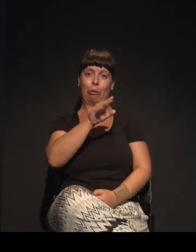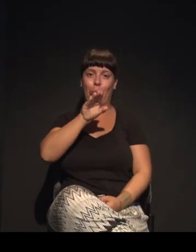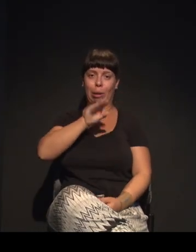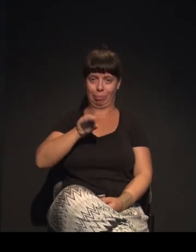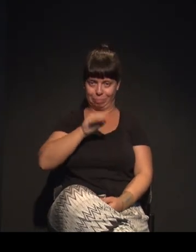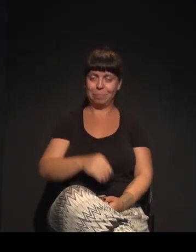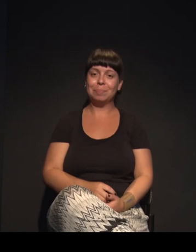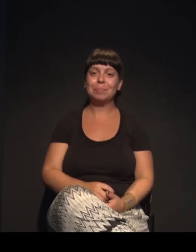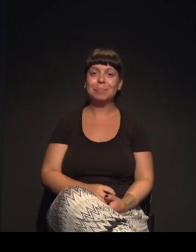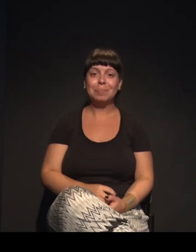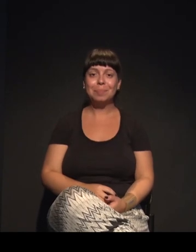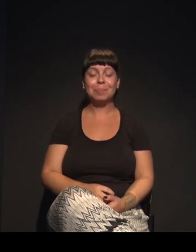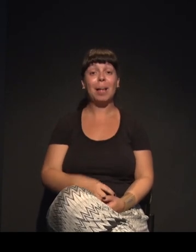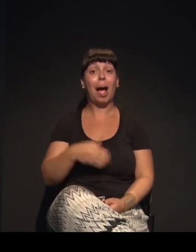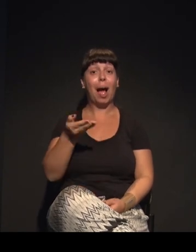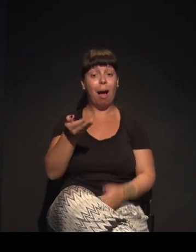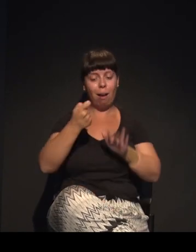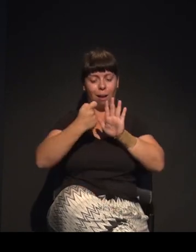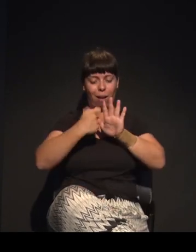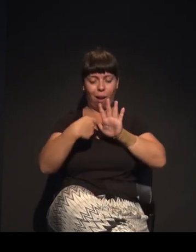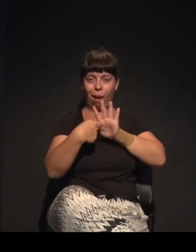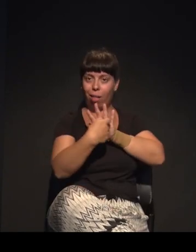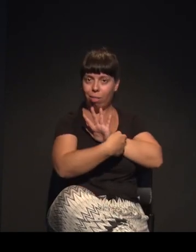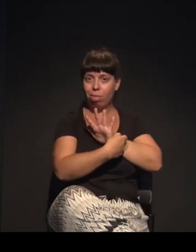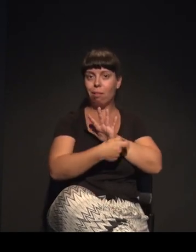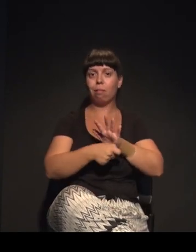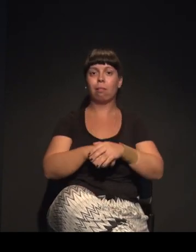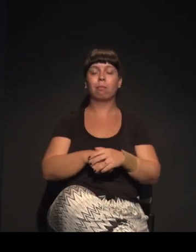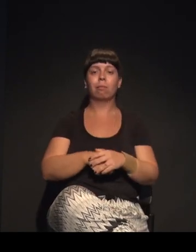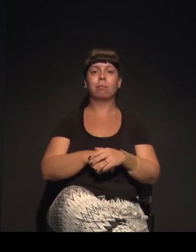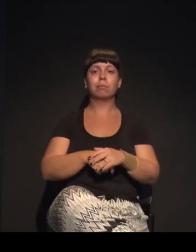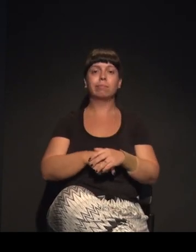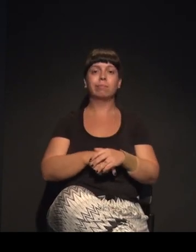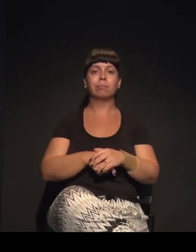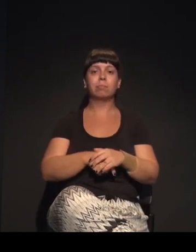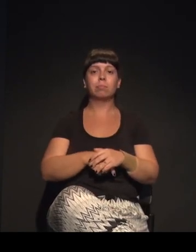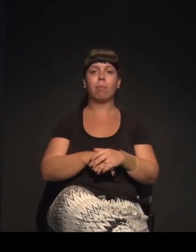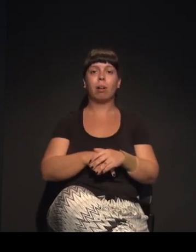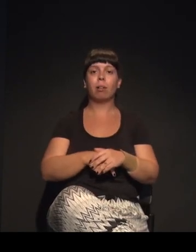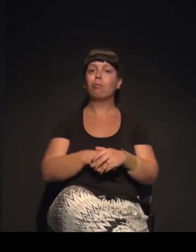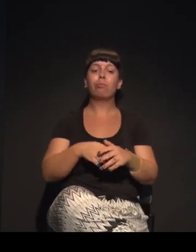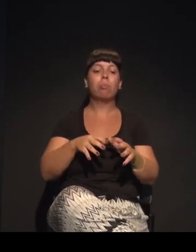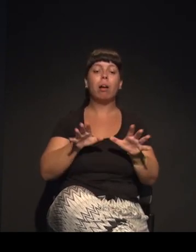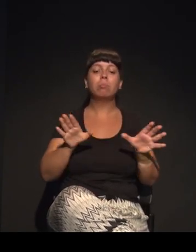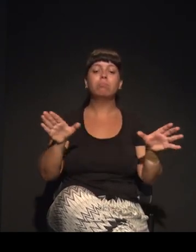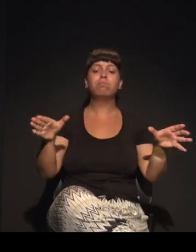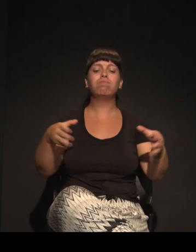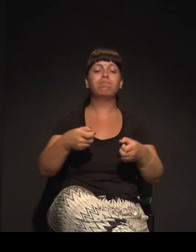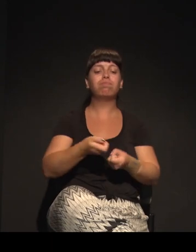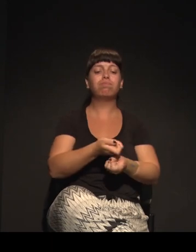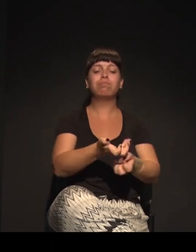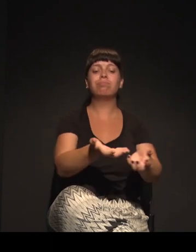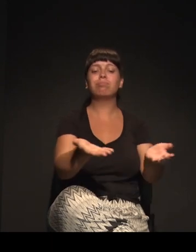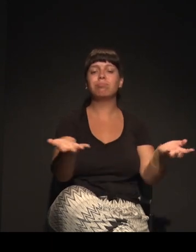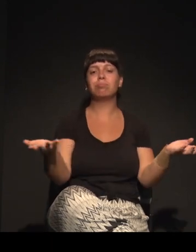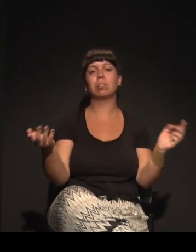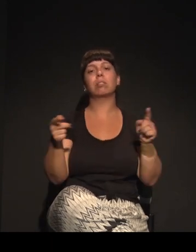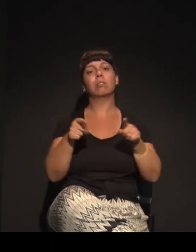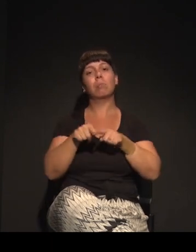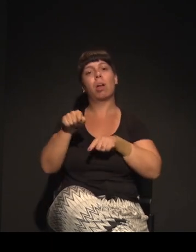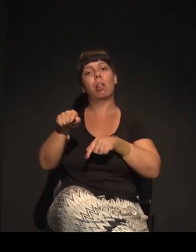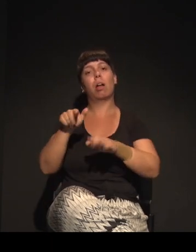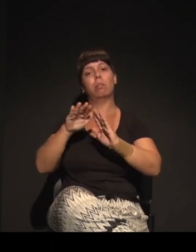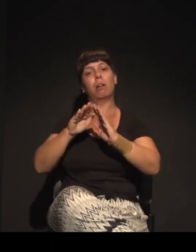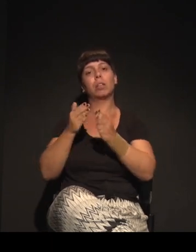aí esse calendário ele ele tem várias ele prepara a comunidade toda assim né é trabalhado na escola a gente